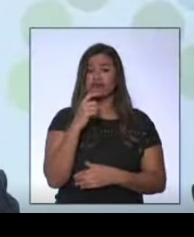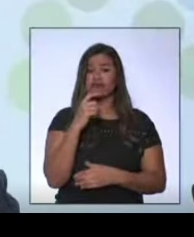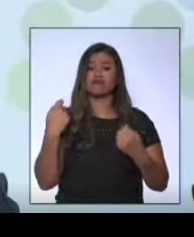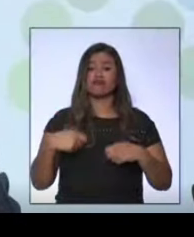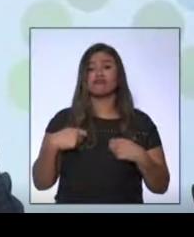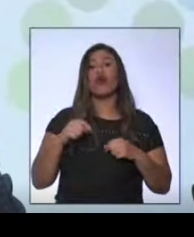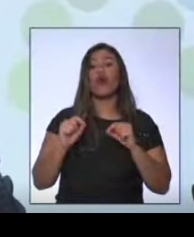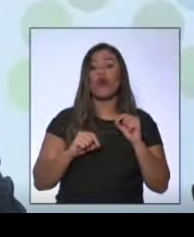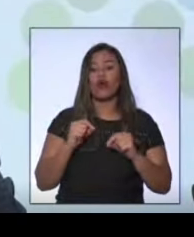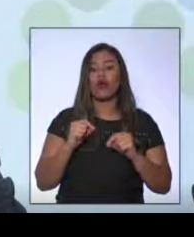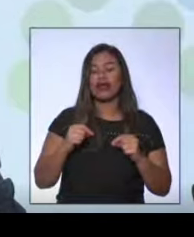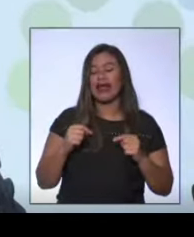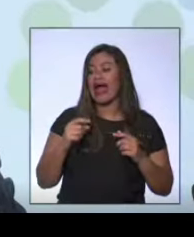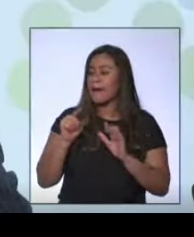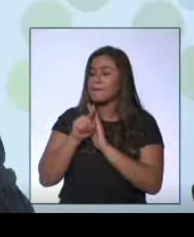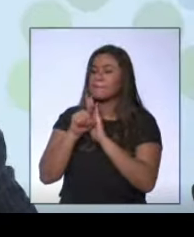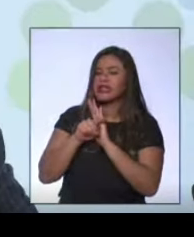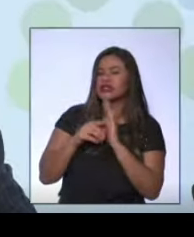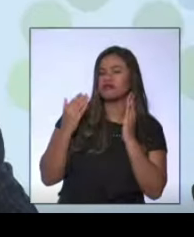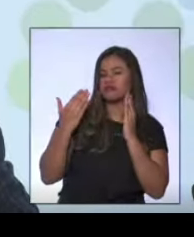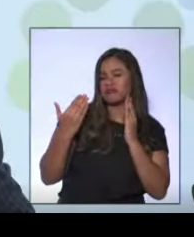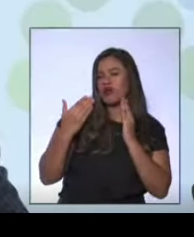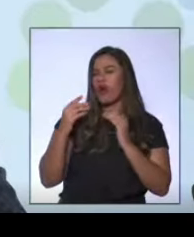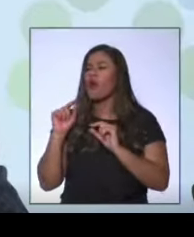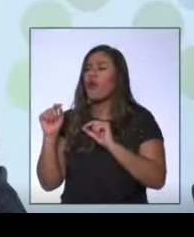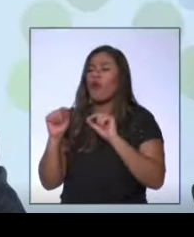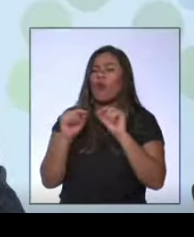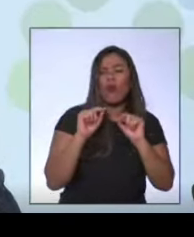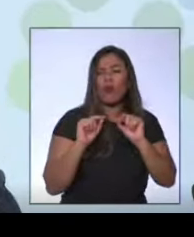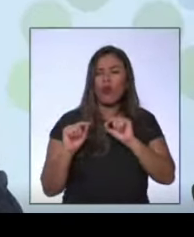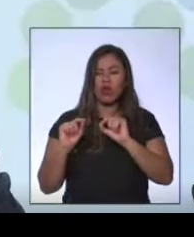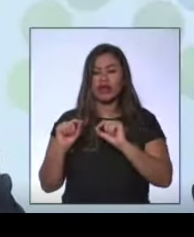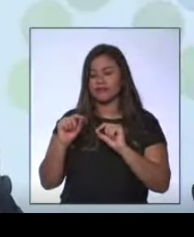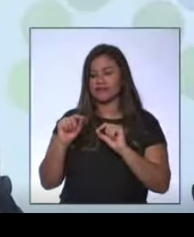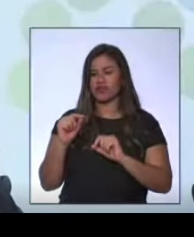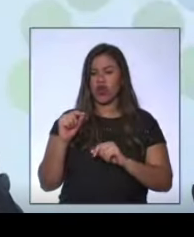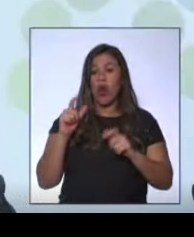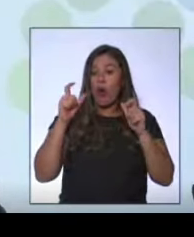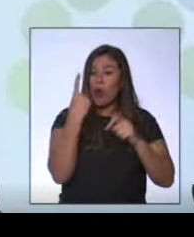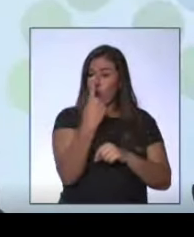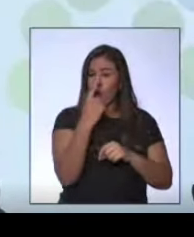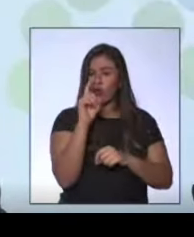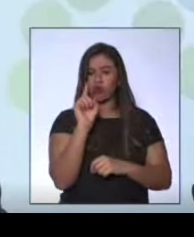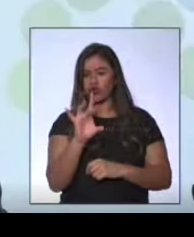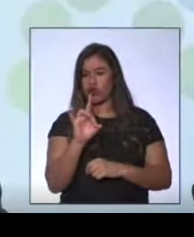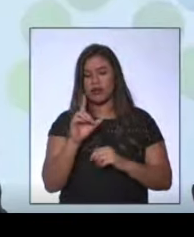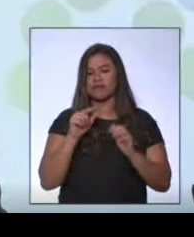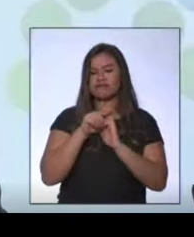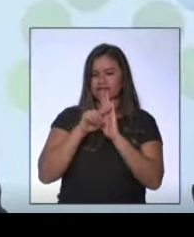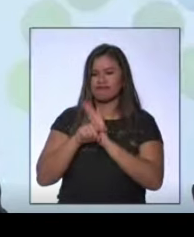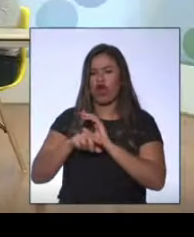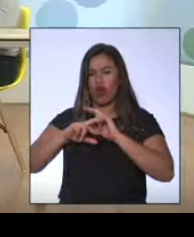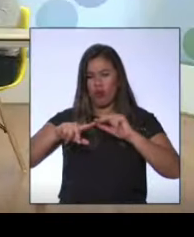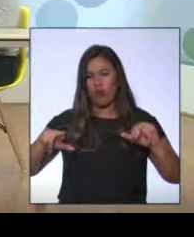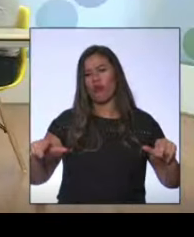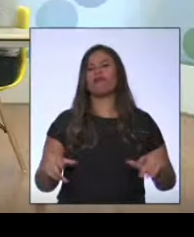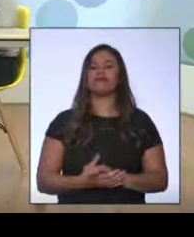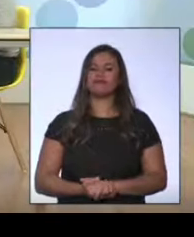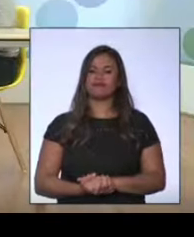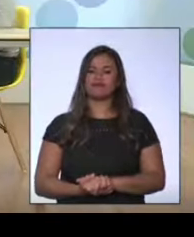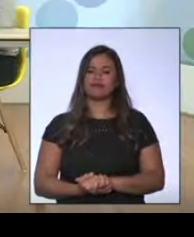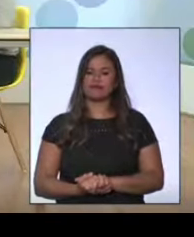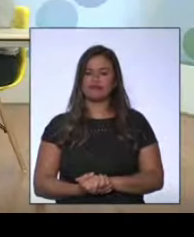basta você duvidar e pesquisar. E sempre em mais de uma fonte de informação. Mais perguntas?